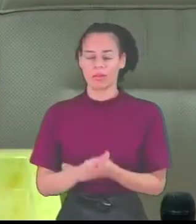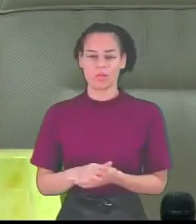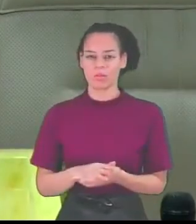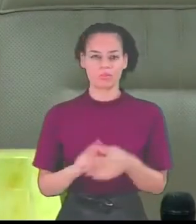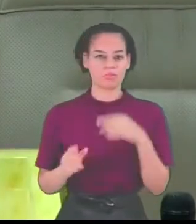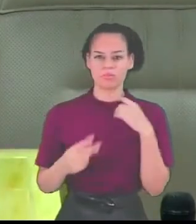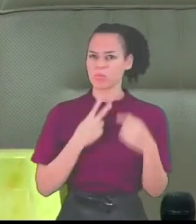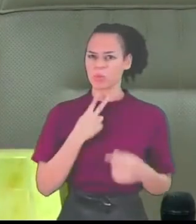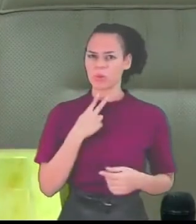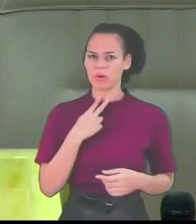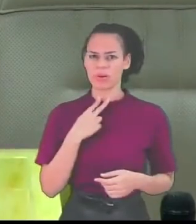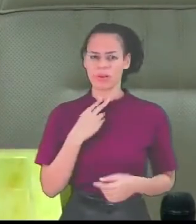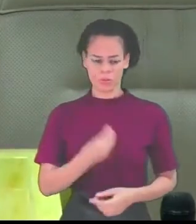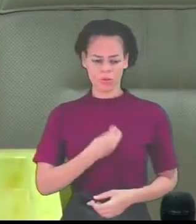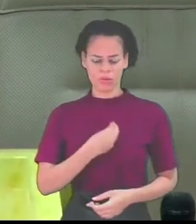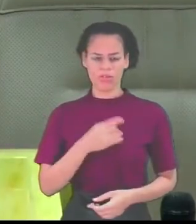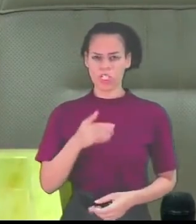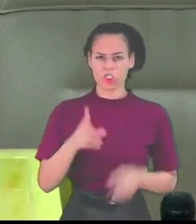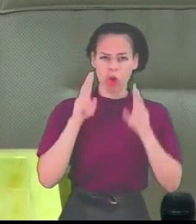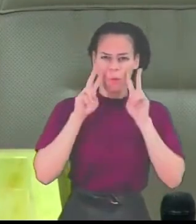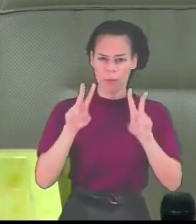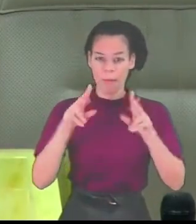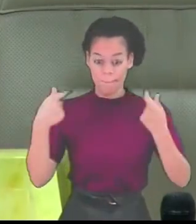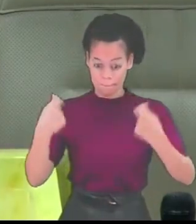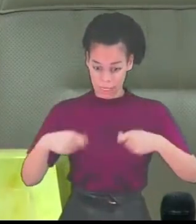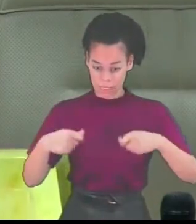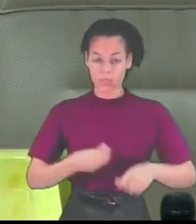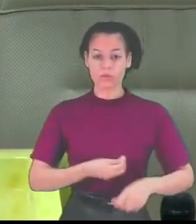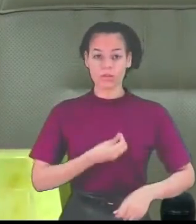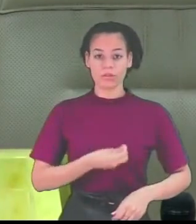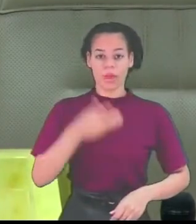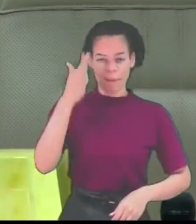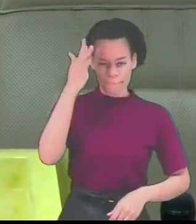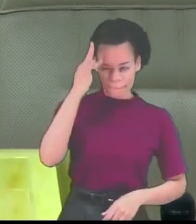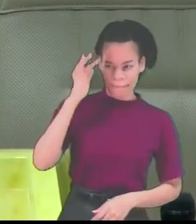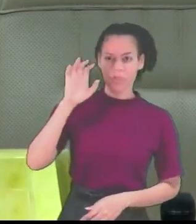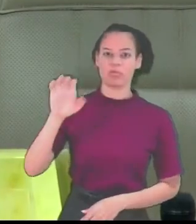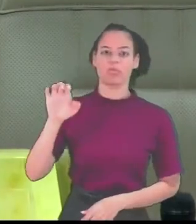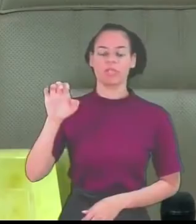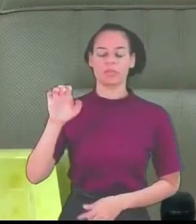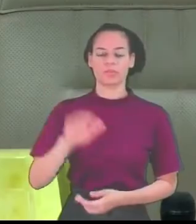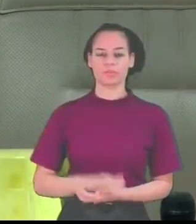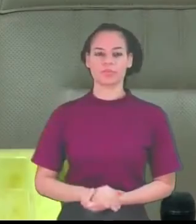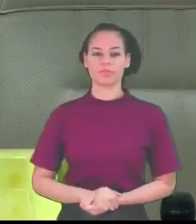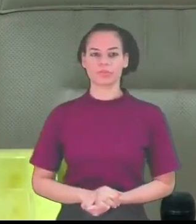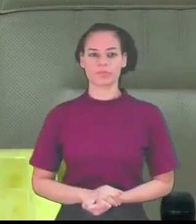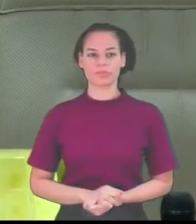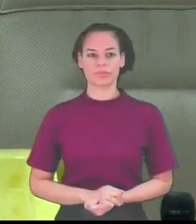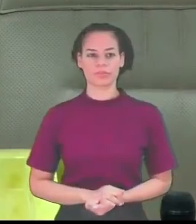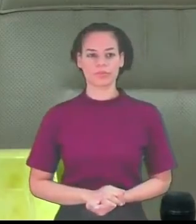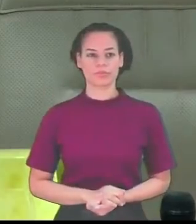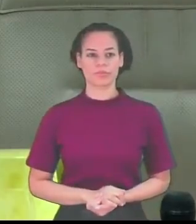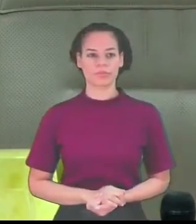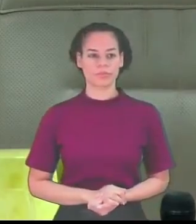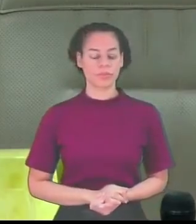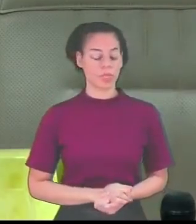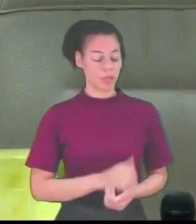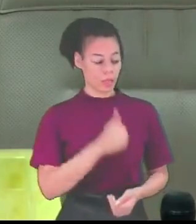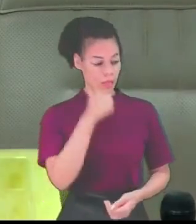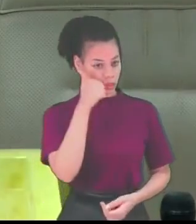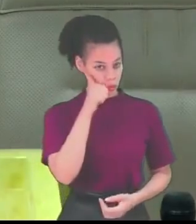para viver nós temos que viver pela fé a mulher a